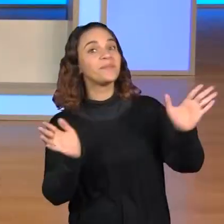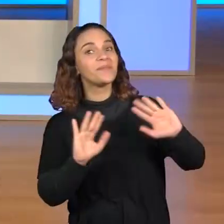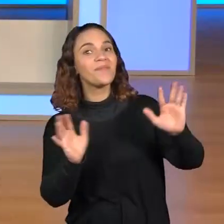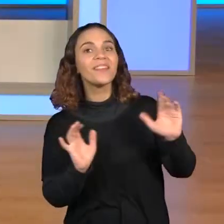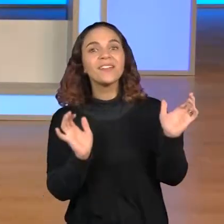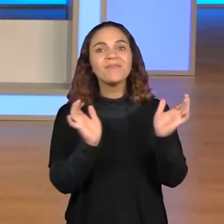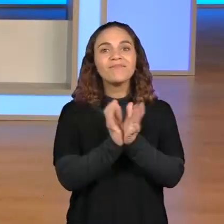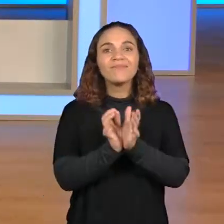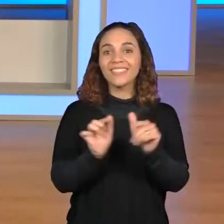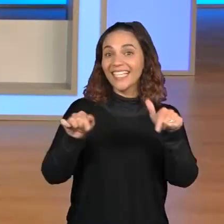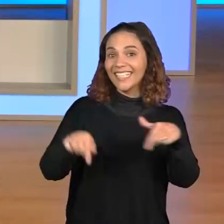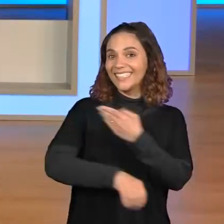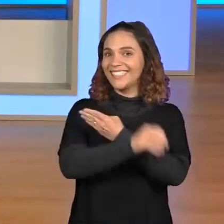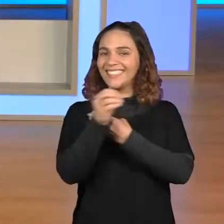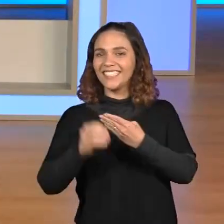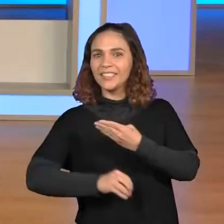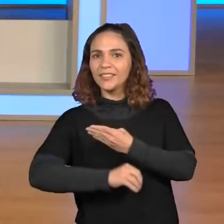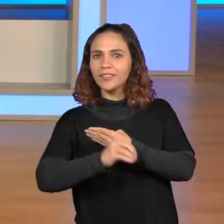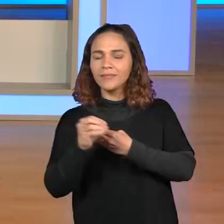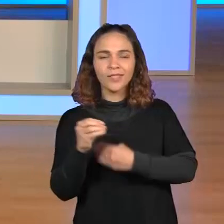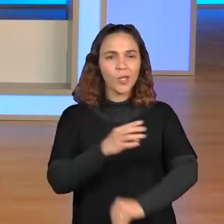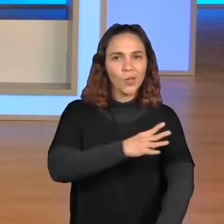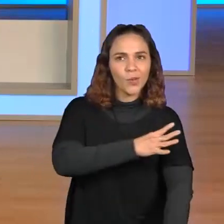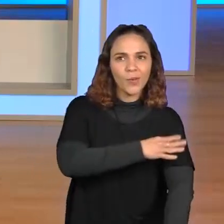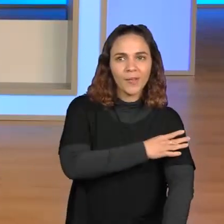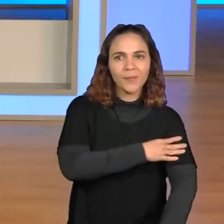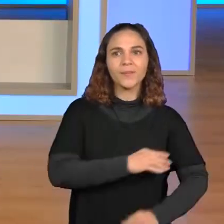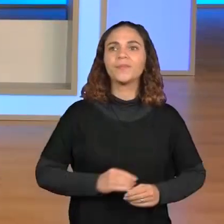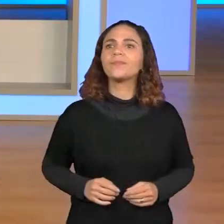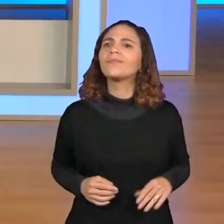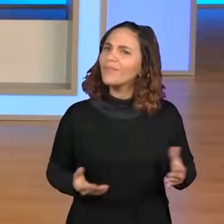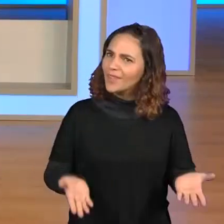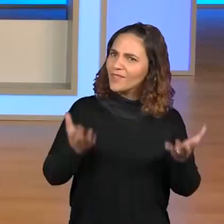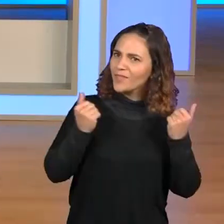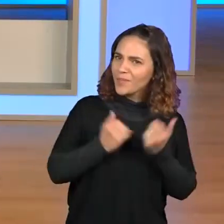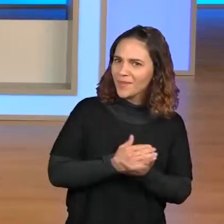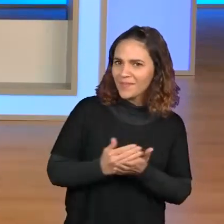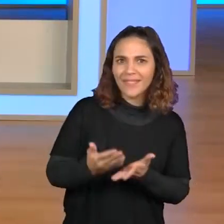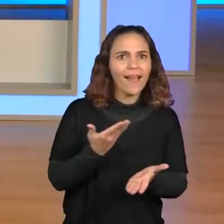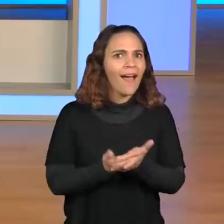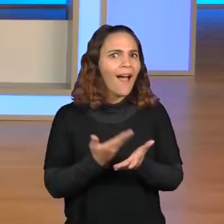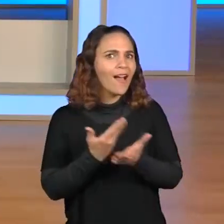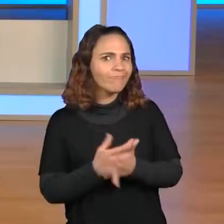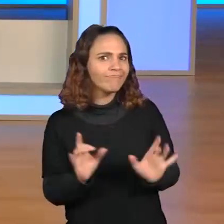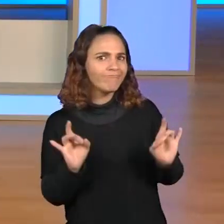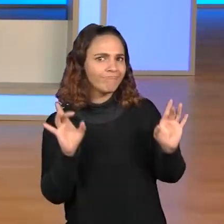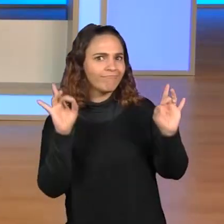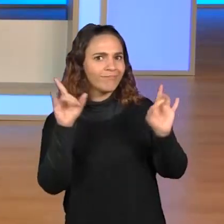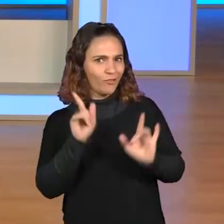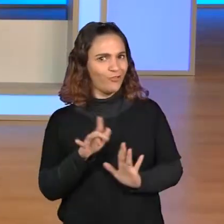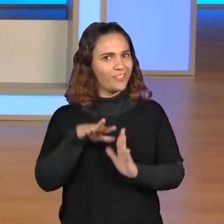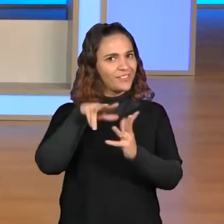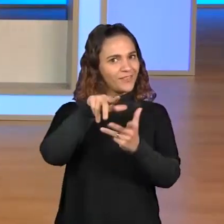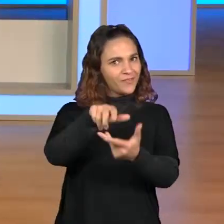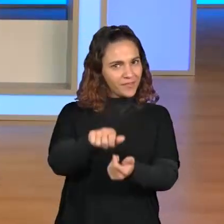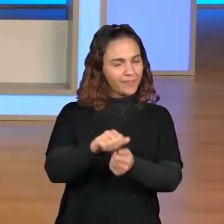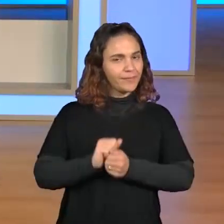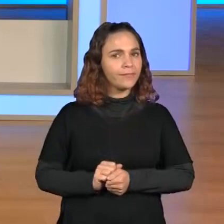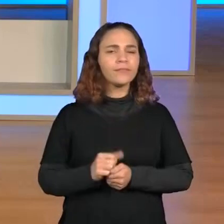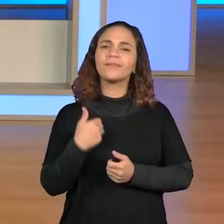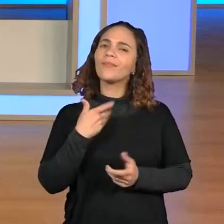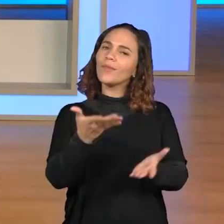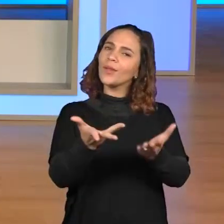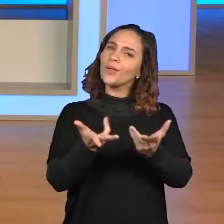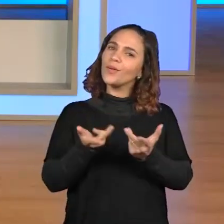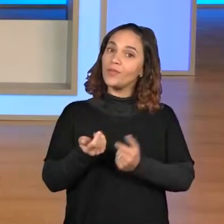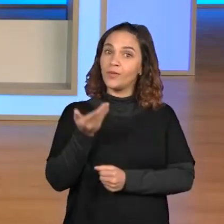Olá, galerinha aqui do Centro de Mídia do 4º ano. Vamos começar uma super aula de Geografia e convido